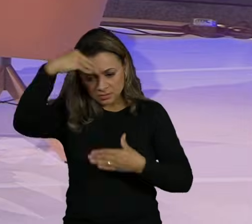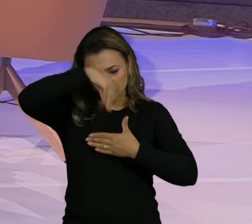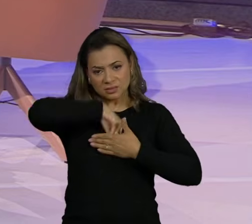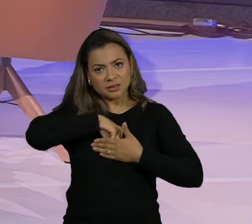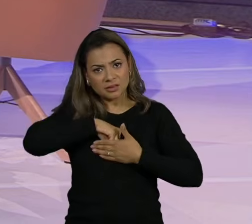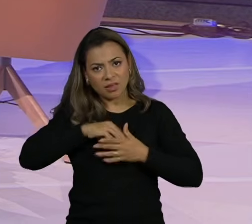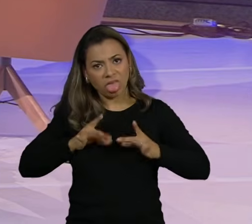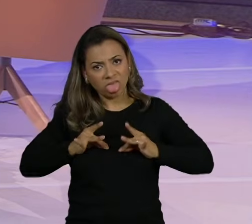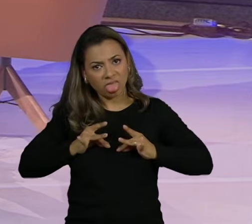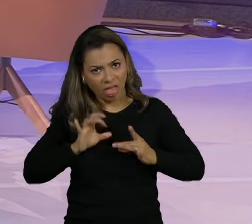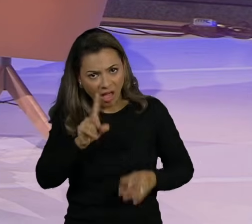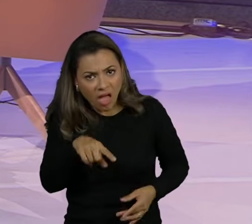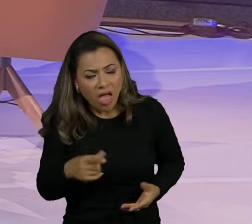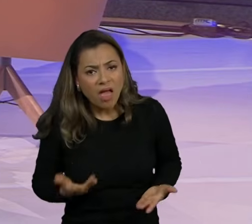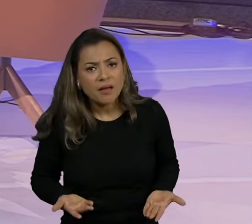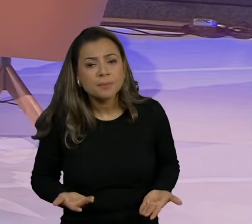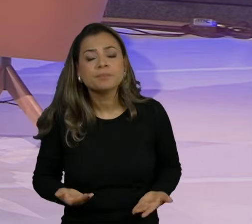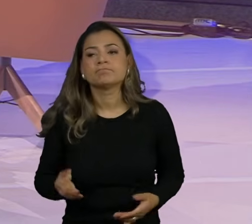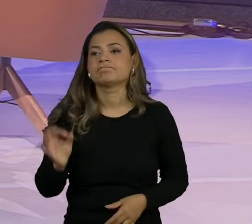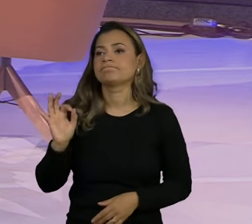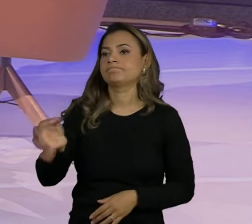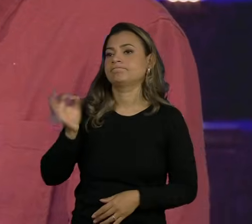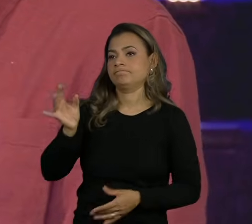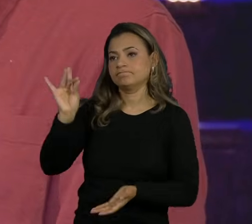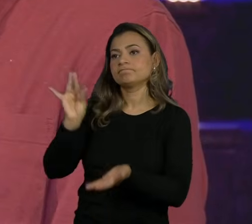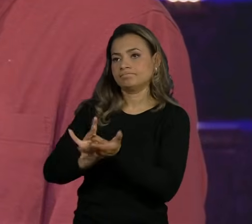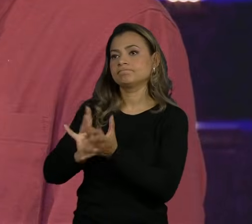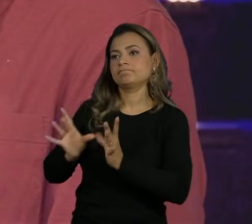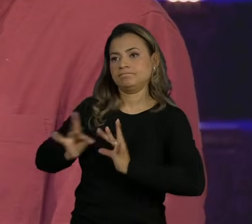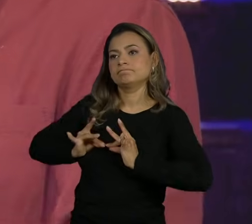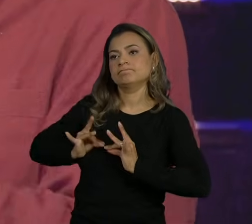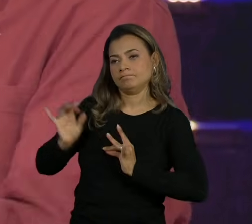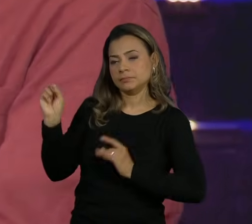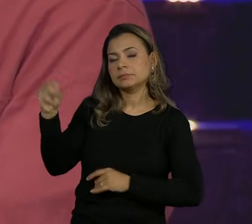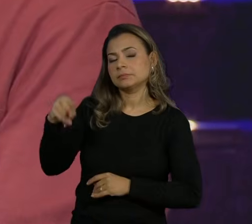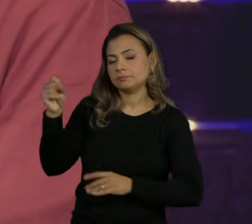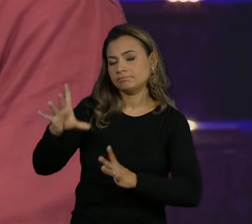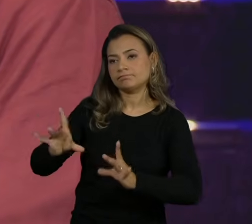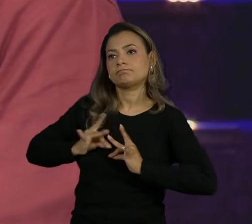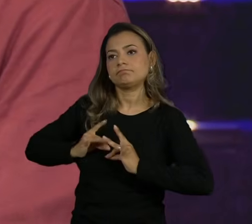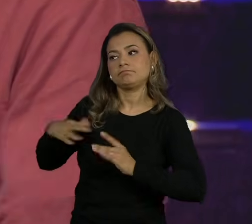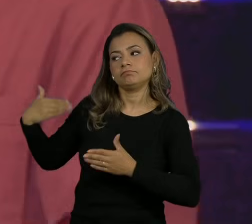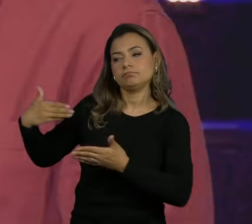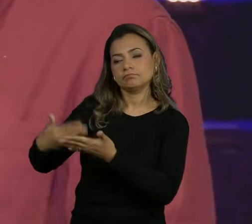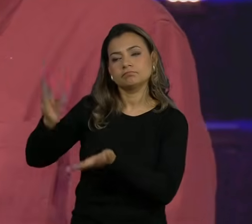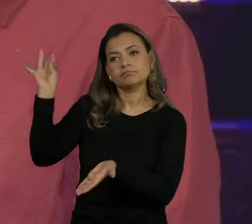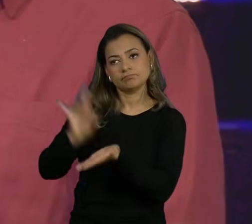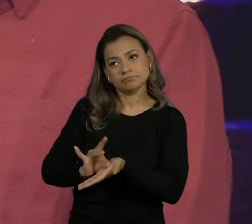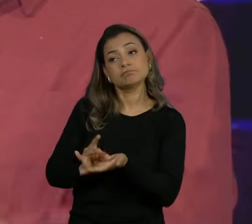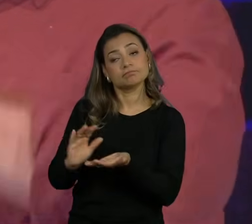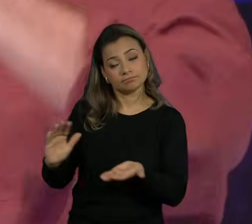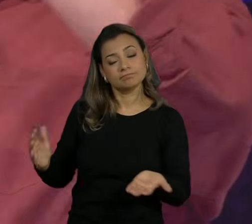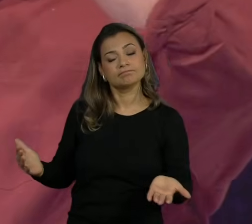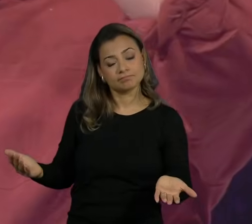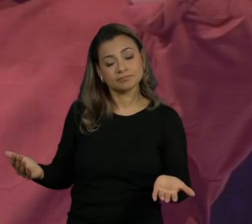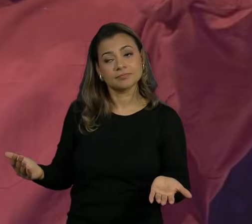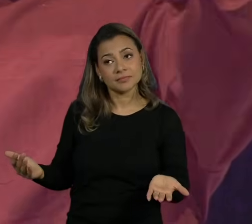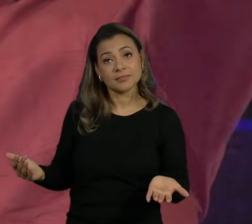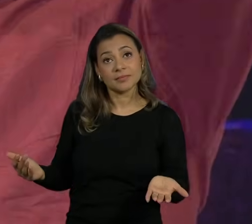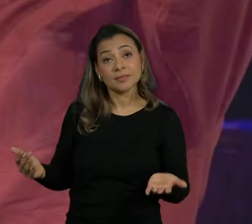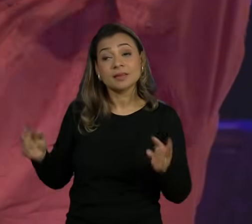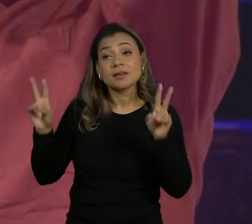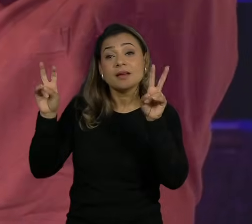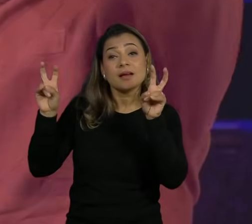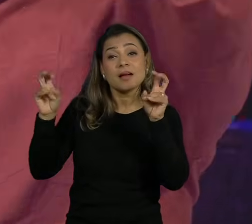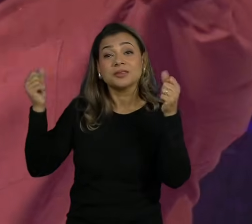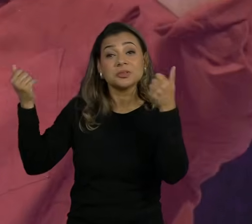Isso é Casa Grande Senzala, sem a menor sombra de dúvida. A escravidão, que é o nosso berço real, né? É a